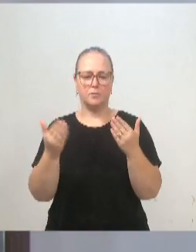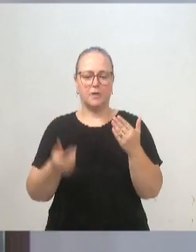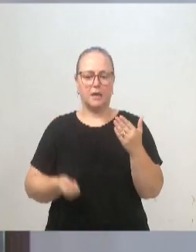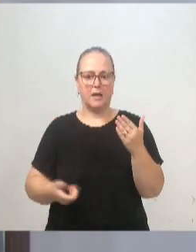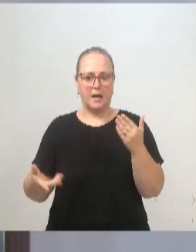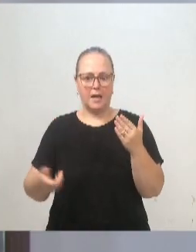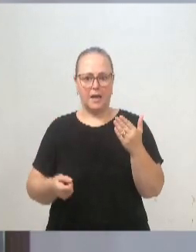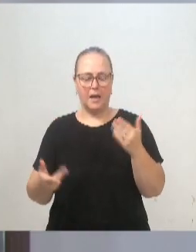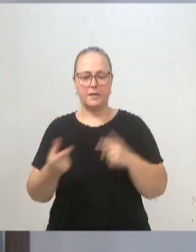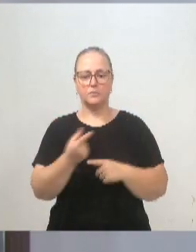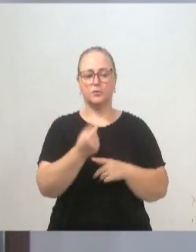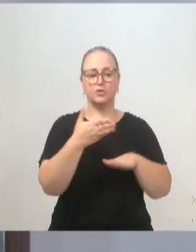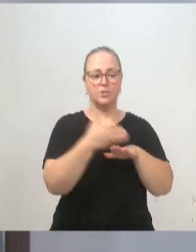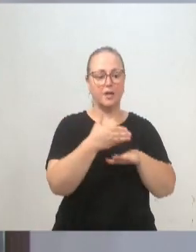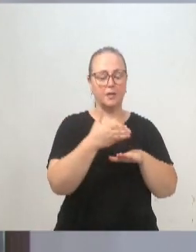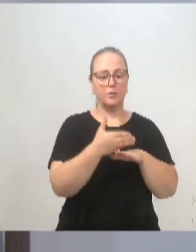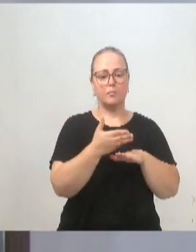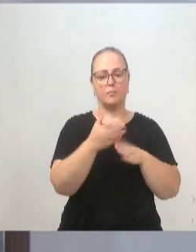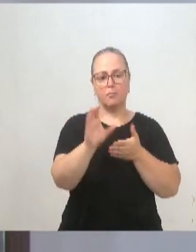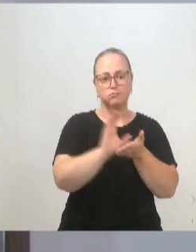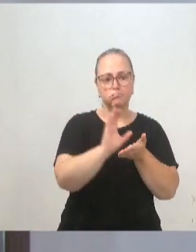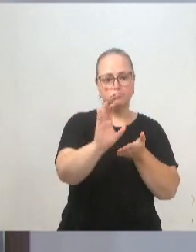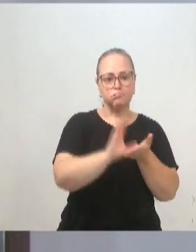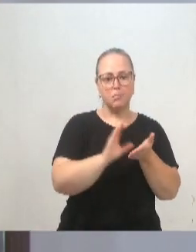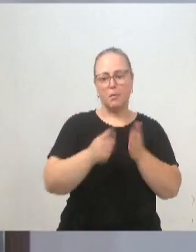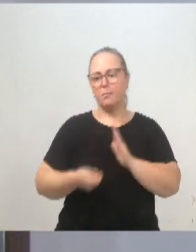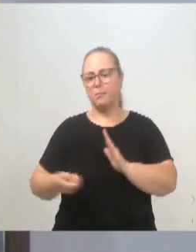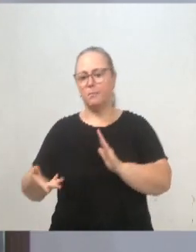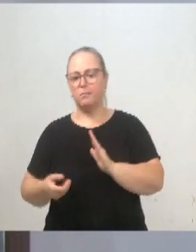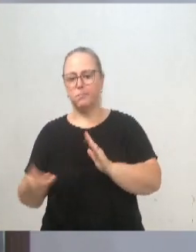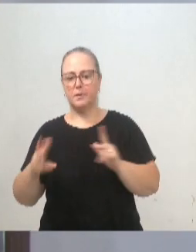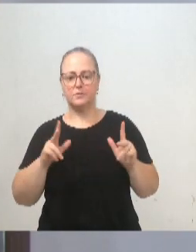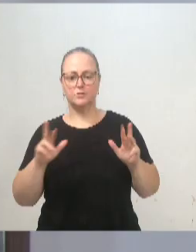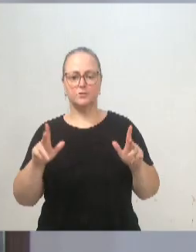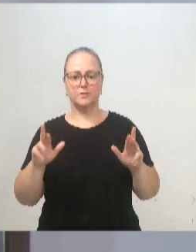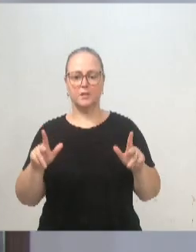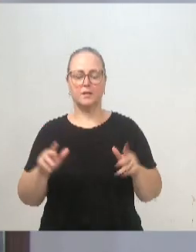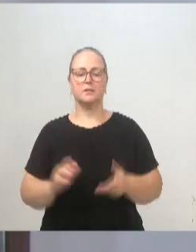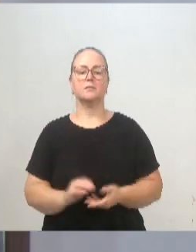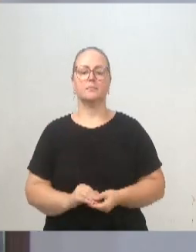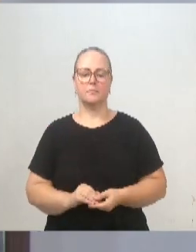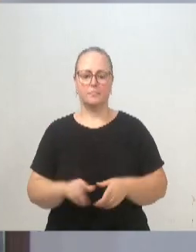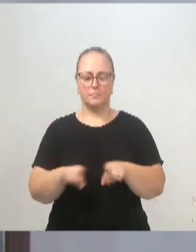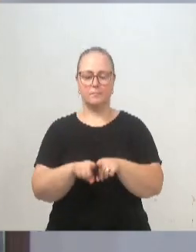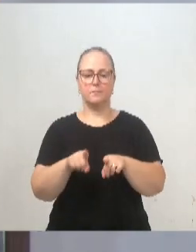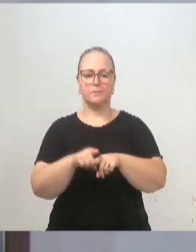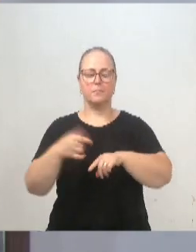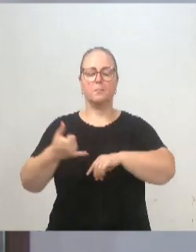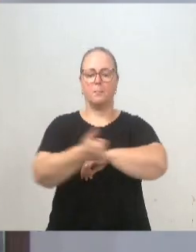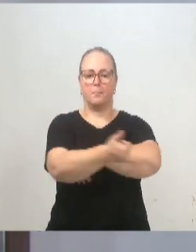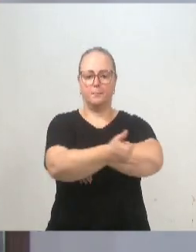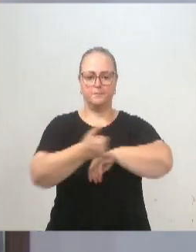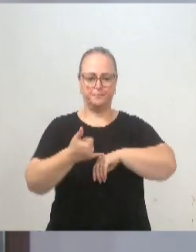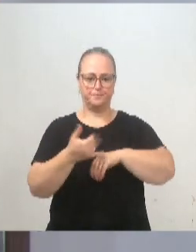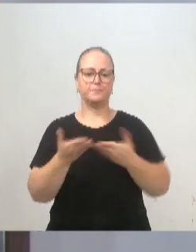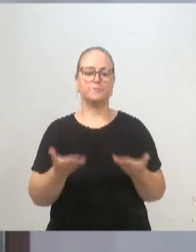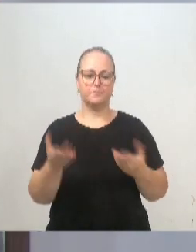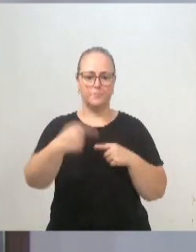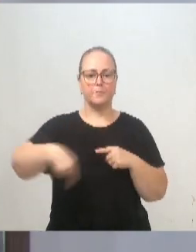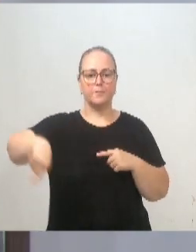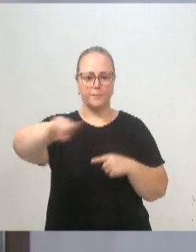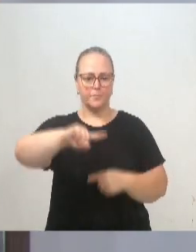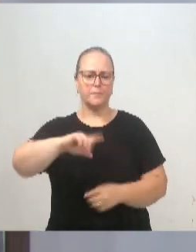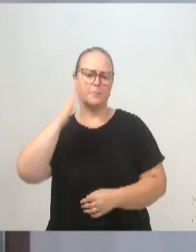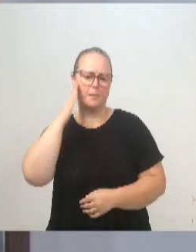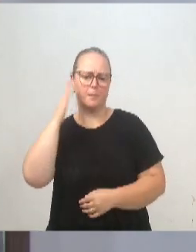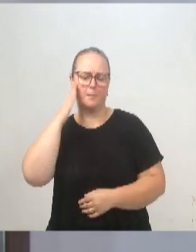receitas, a necessidade de a gente fazer investimentos na infraestrutura urbana, e os senhores sabem, praticamente